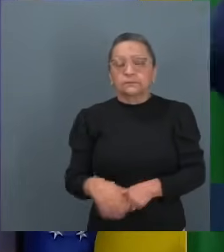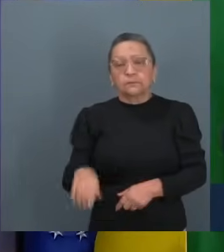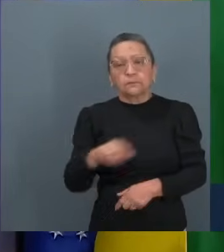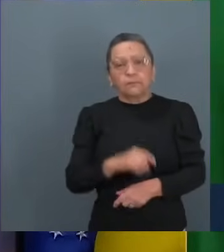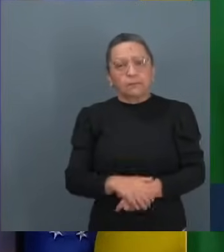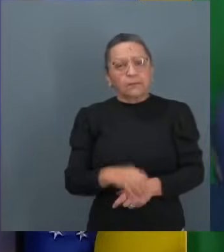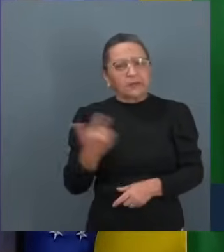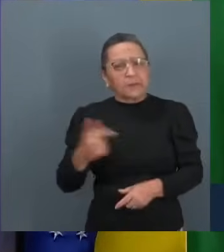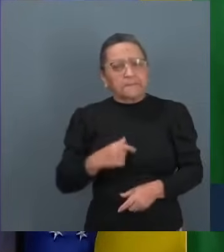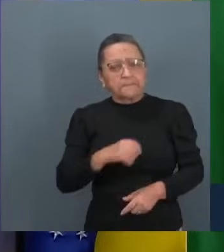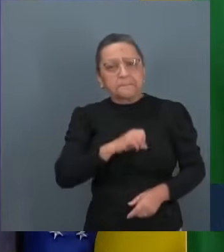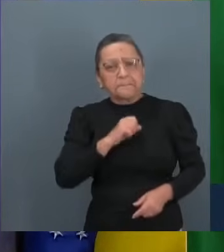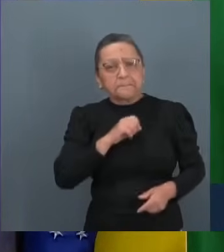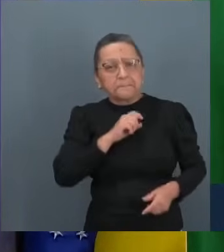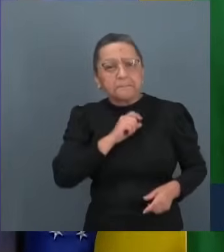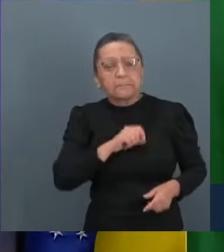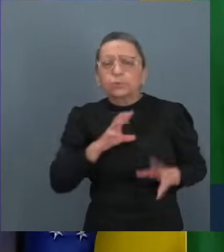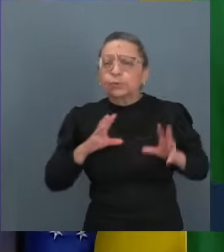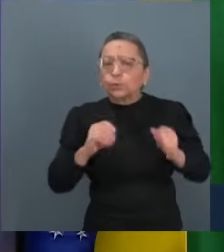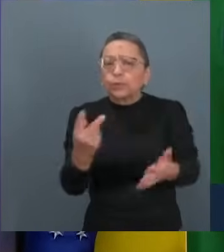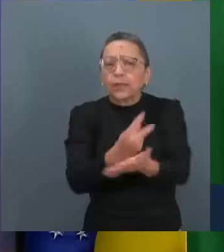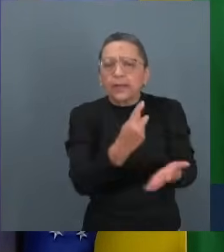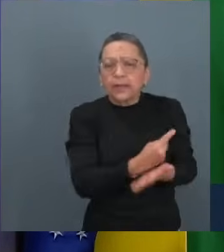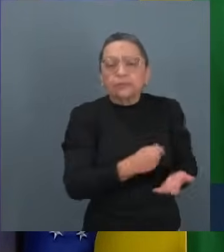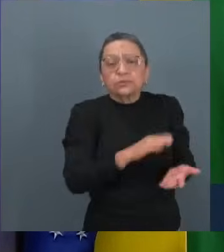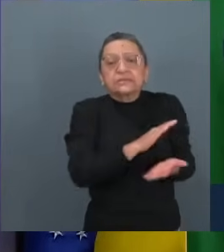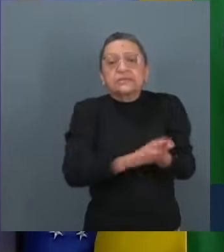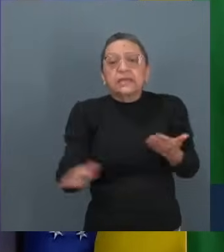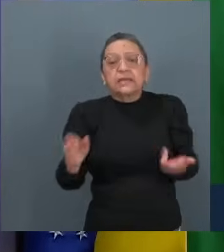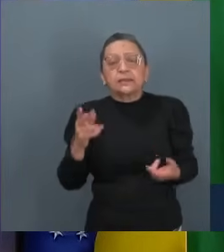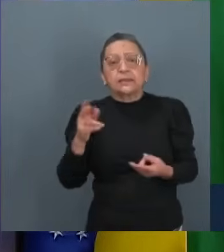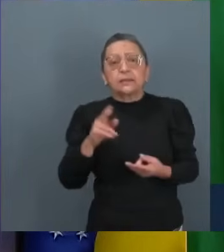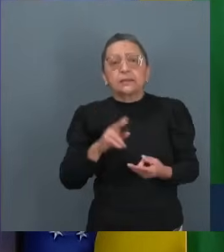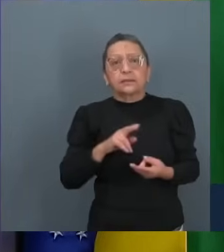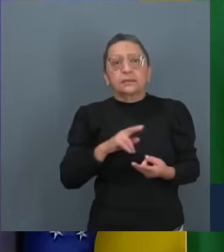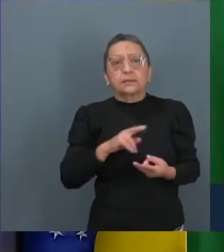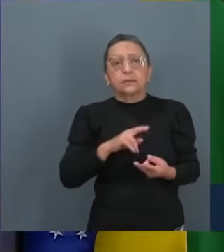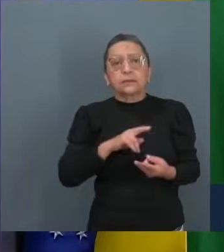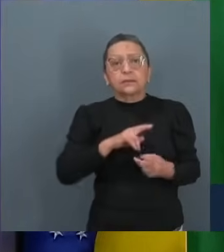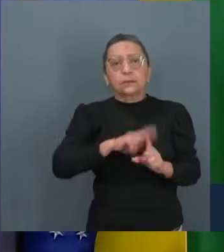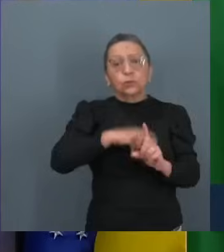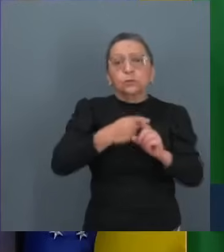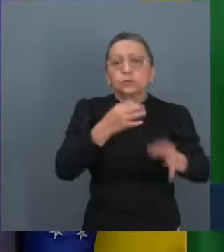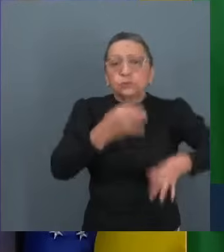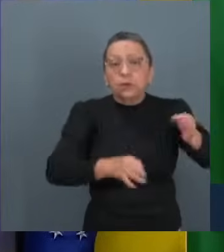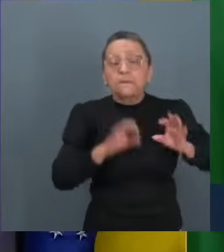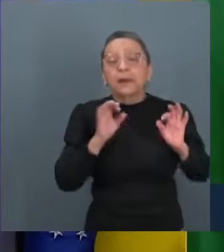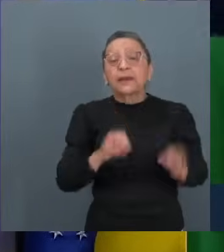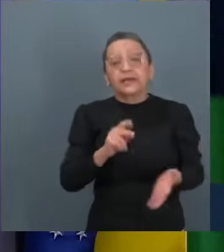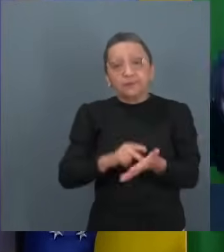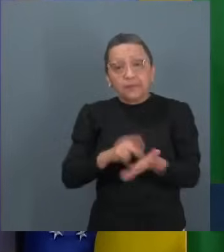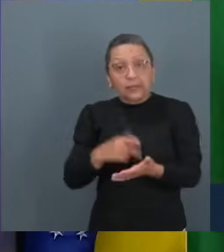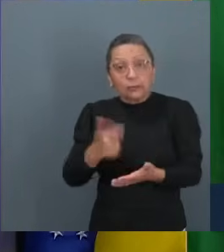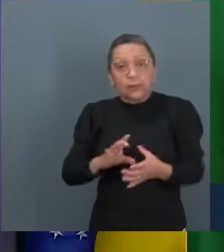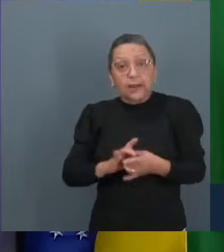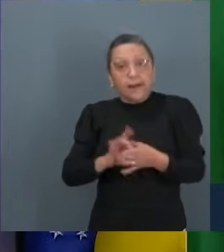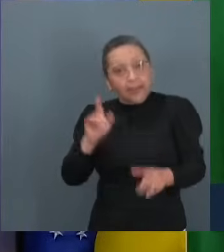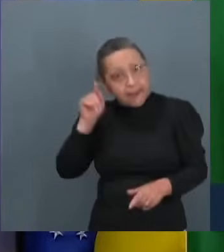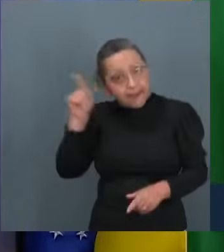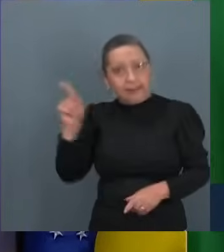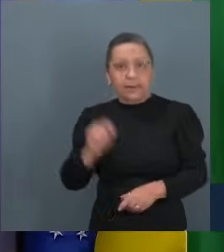individualização das condutas, tudo errado, sem dupla jurisdição. Mas quem não sai às ruas são eles.